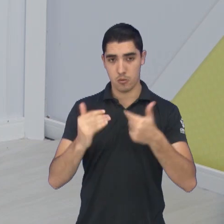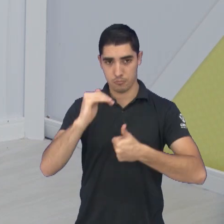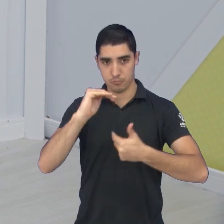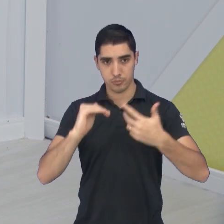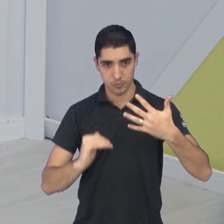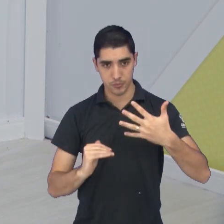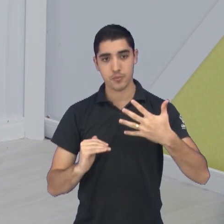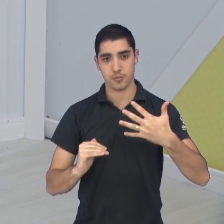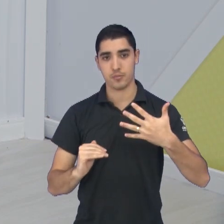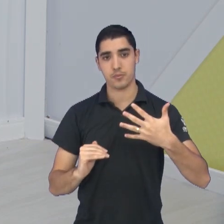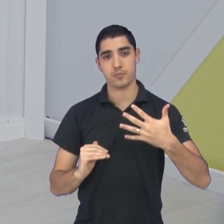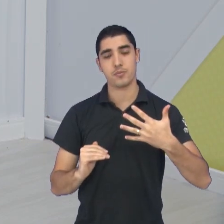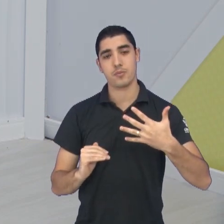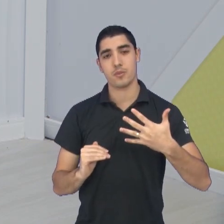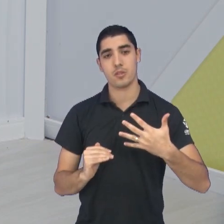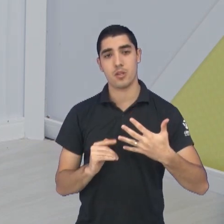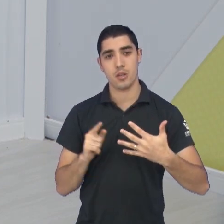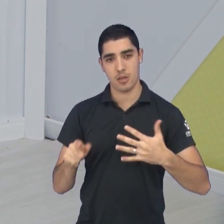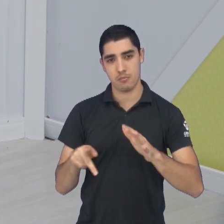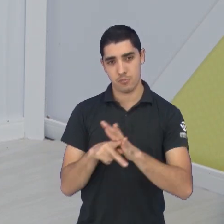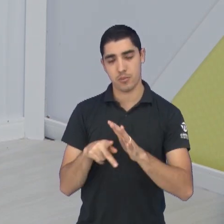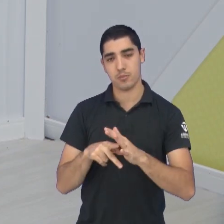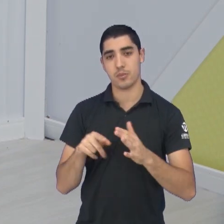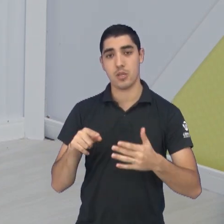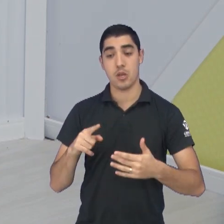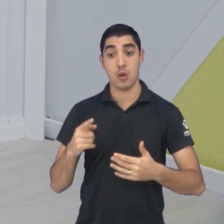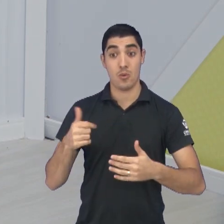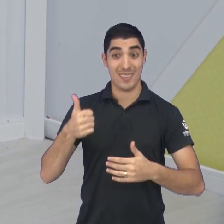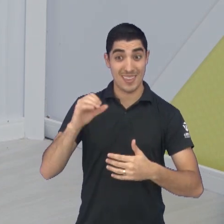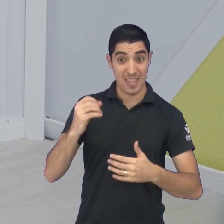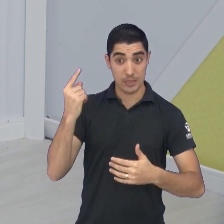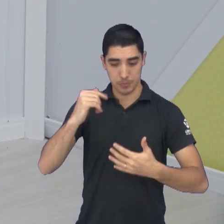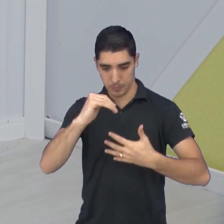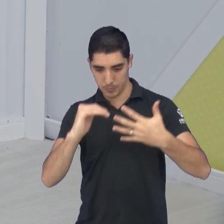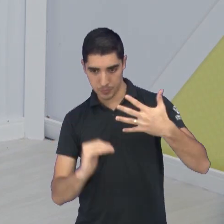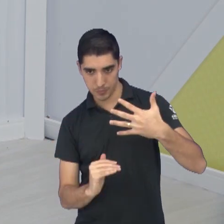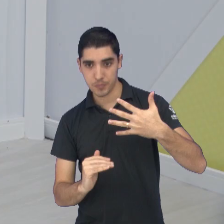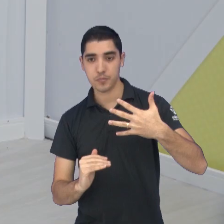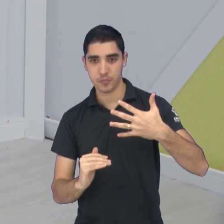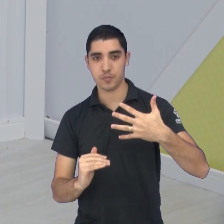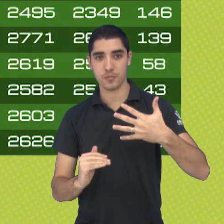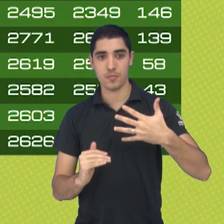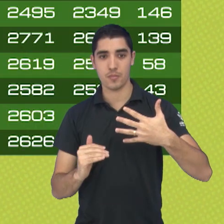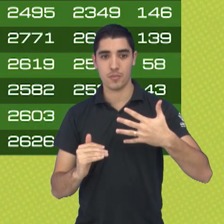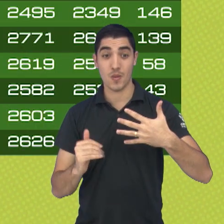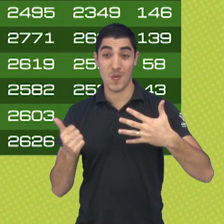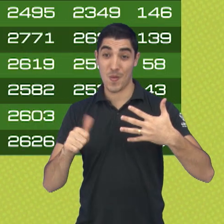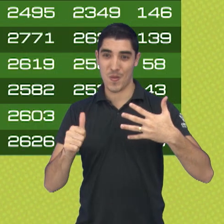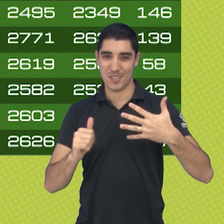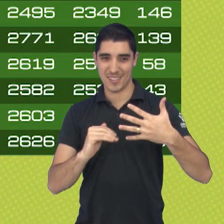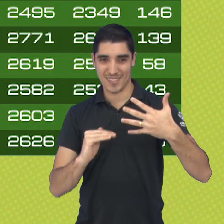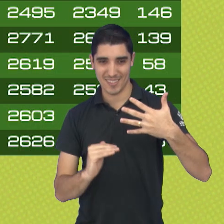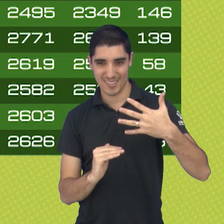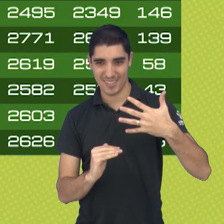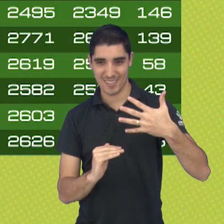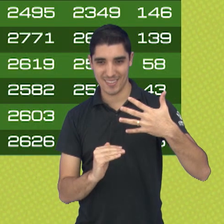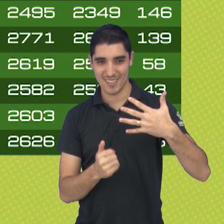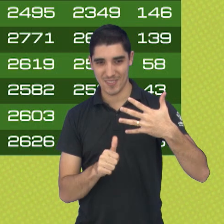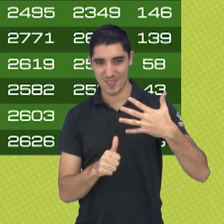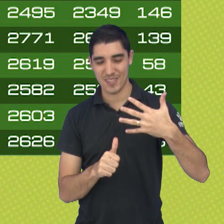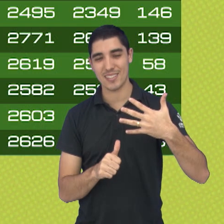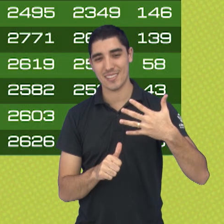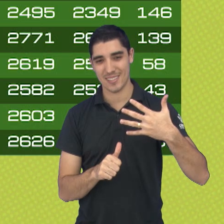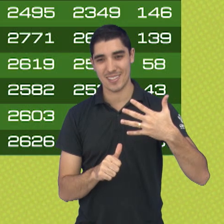classificação do NBB. Ó. Os 10 primeiros, aparece ali os 11 primeiros. O nosso